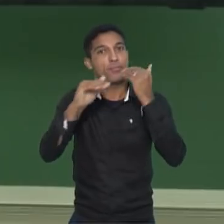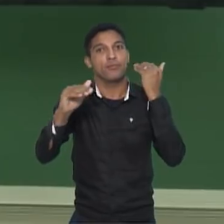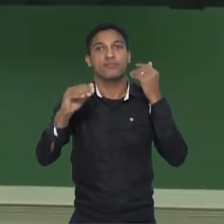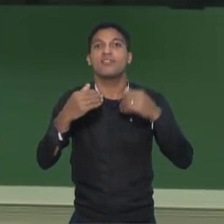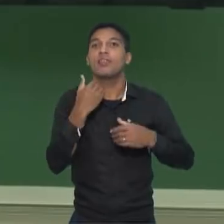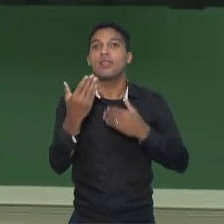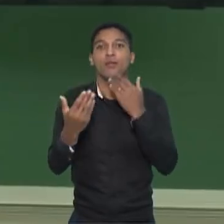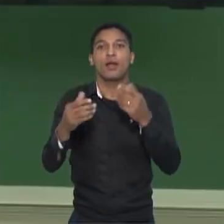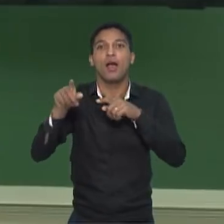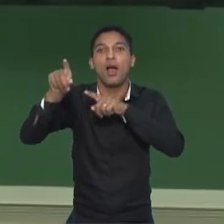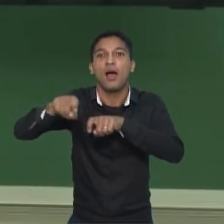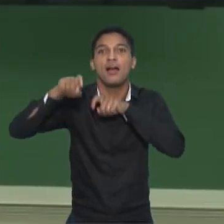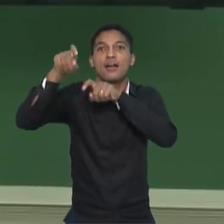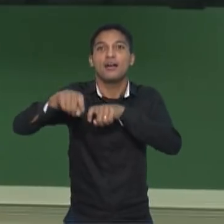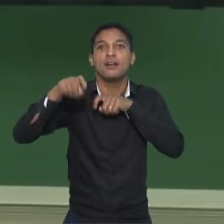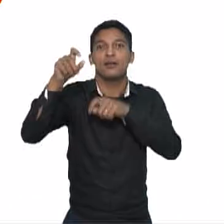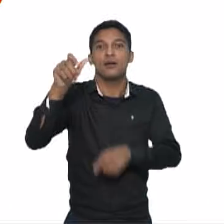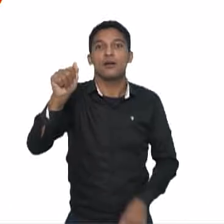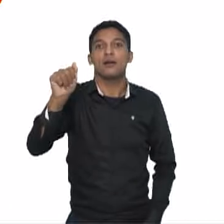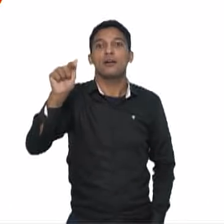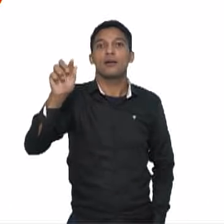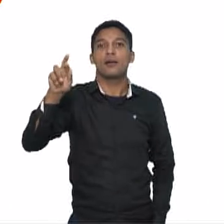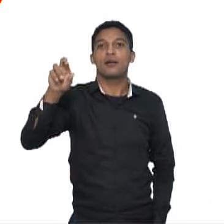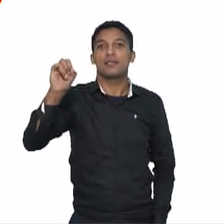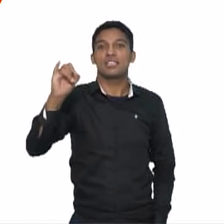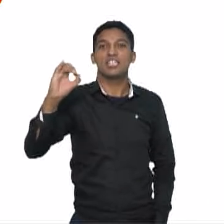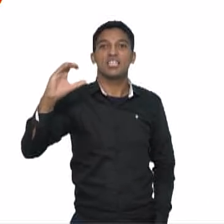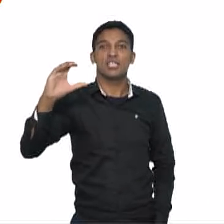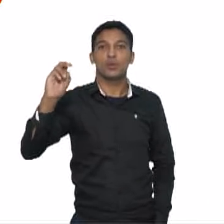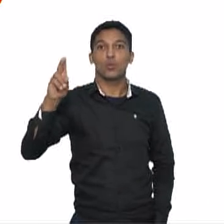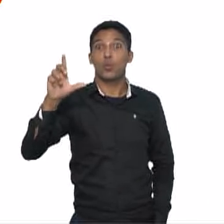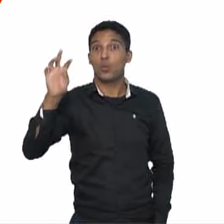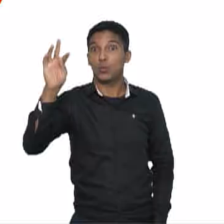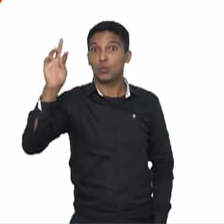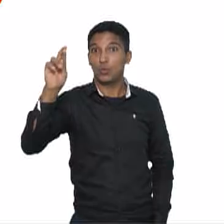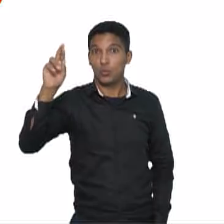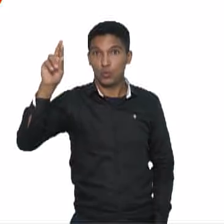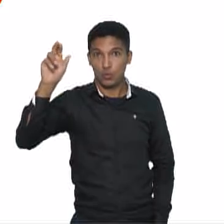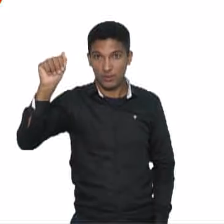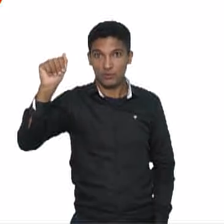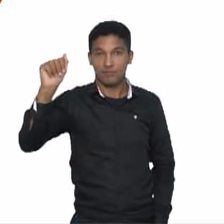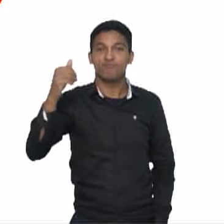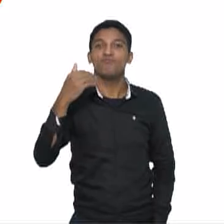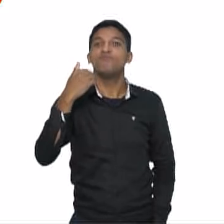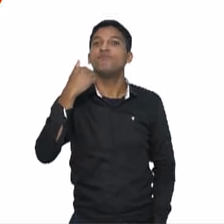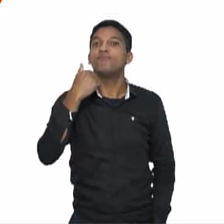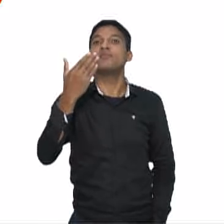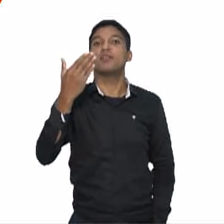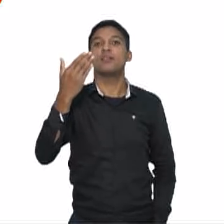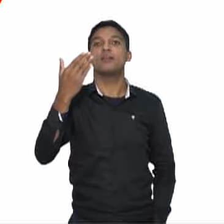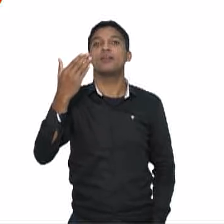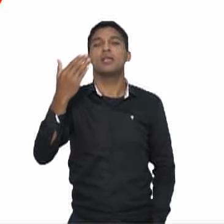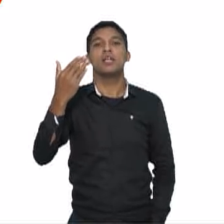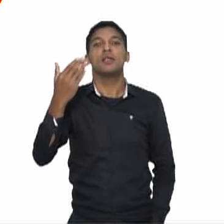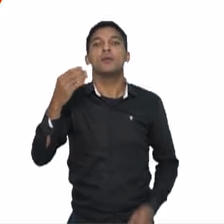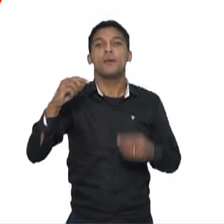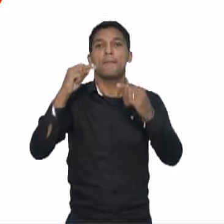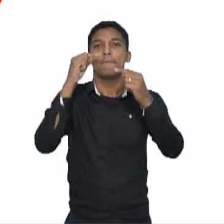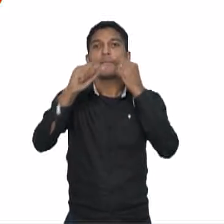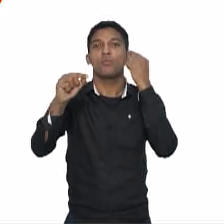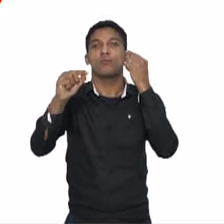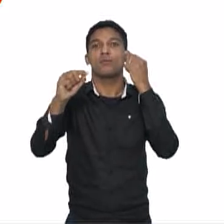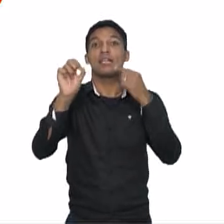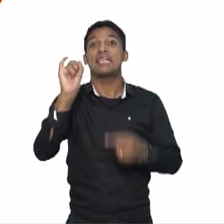prática da agricultura, seria o solo calcário. E o porquê que ele é impróprio? Bem, ele é o mais